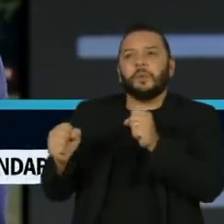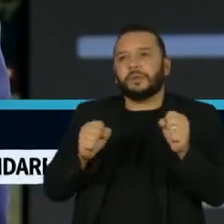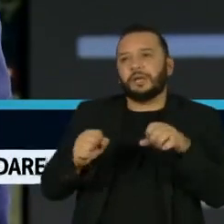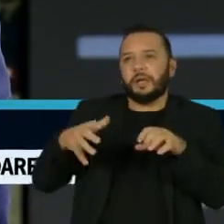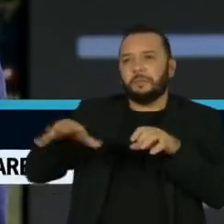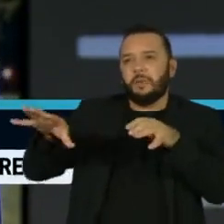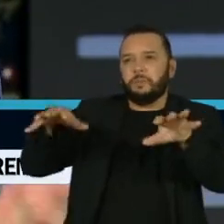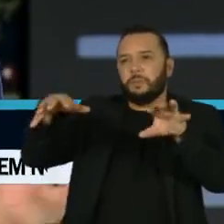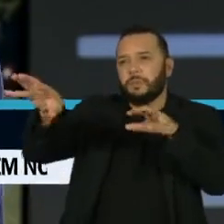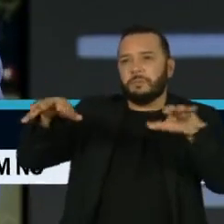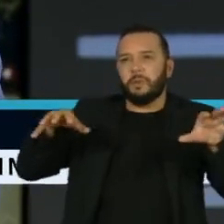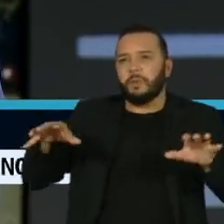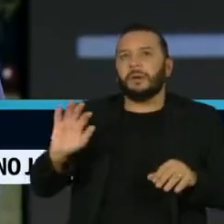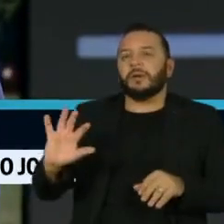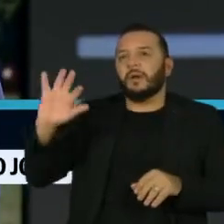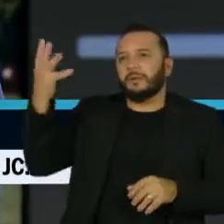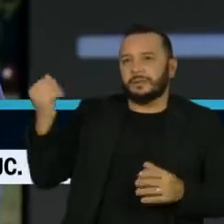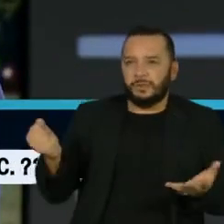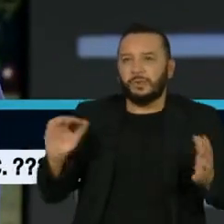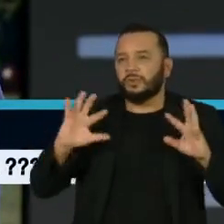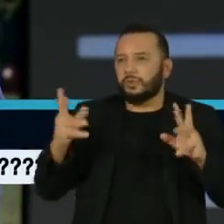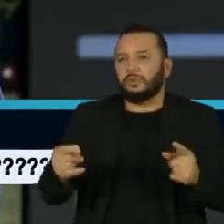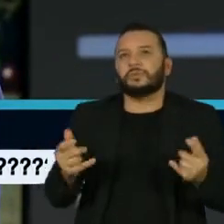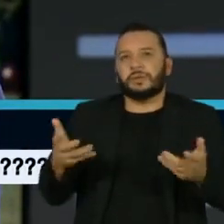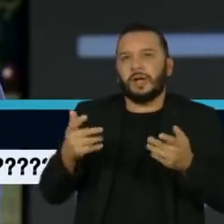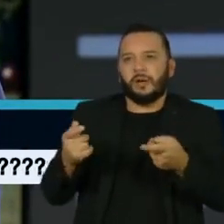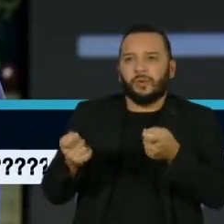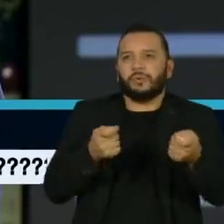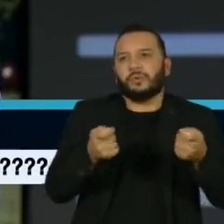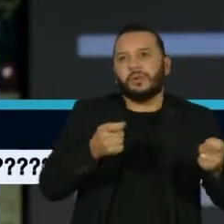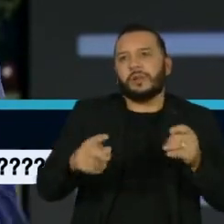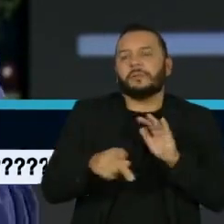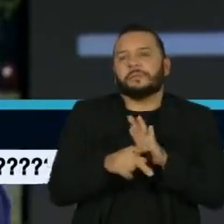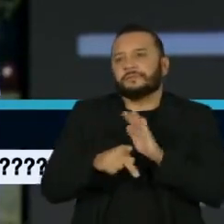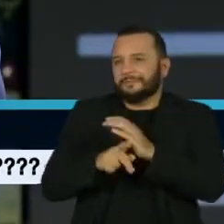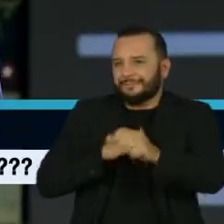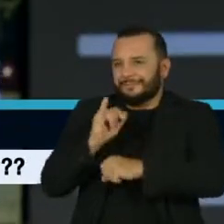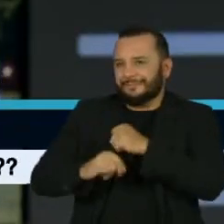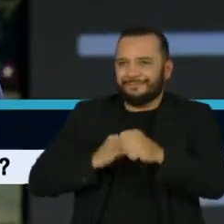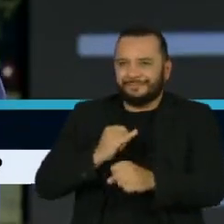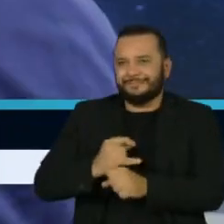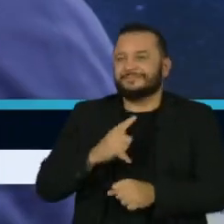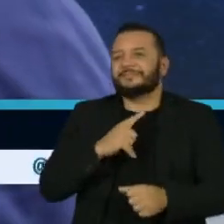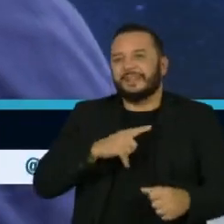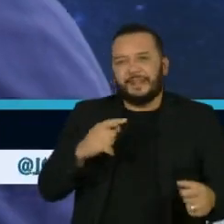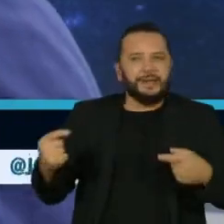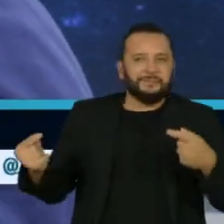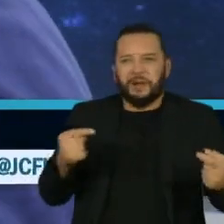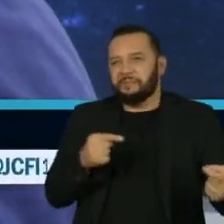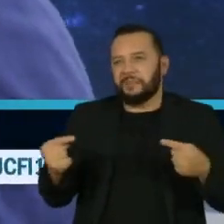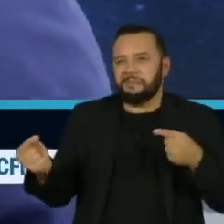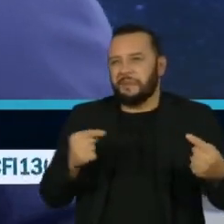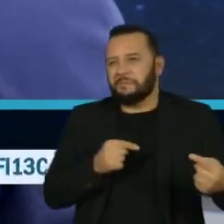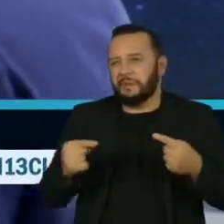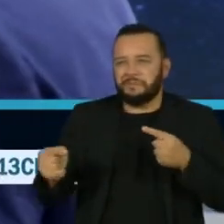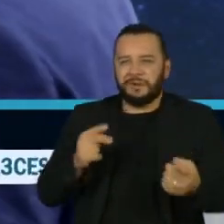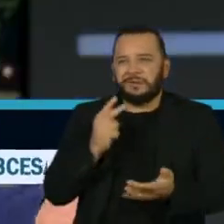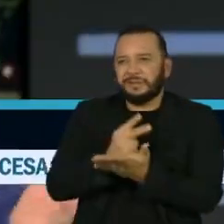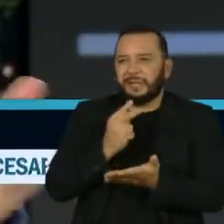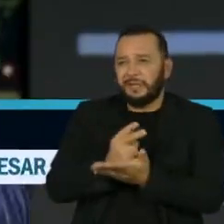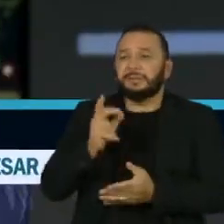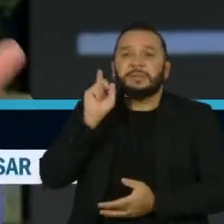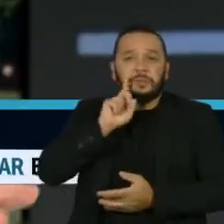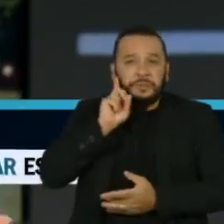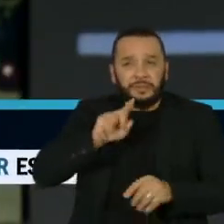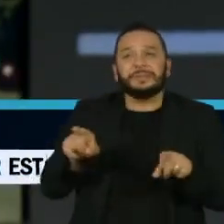que aconteceu? Todo mundo quer controlar a internet. É uma briga isso daí desde sempre. E os Estados Unidos